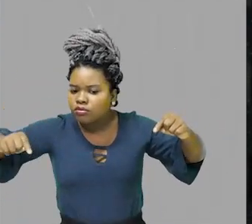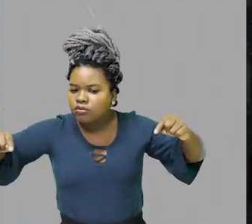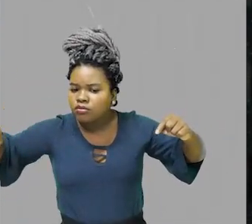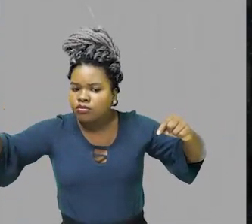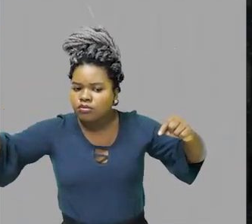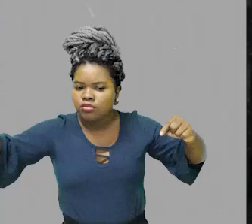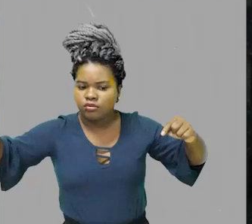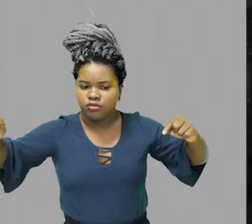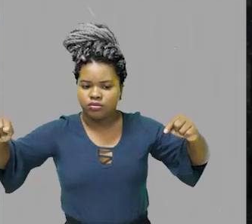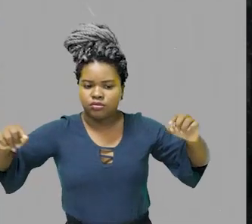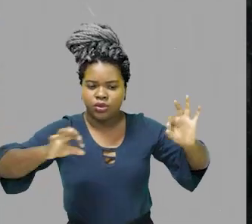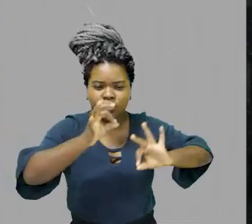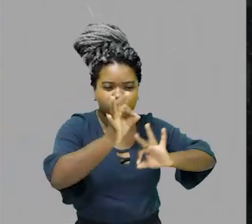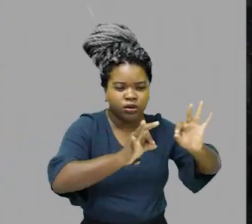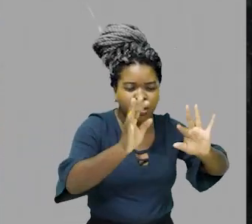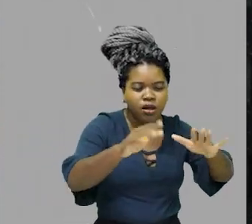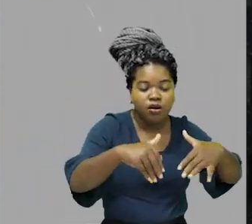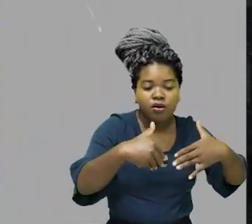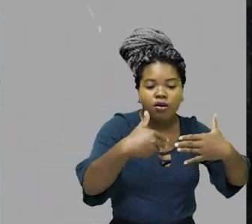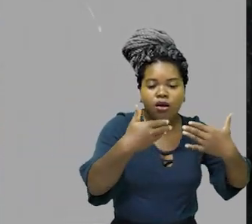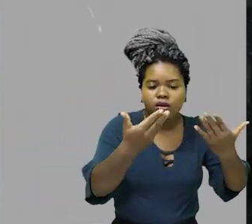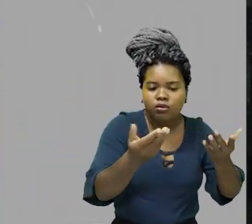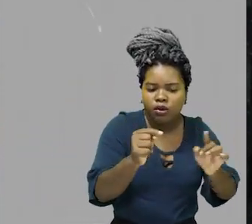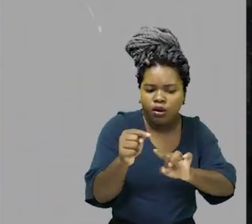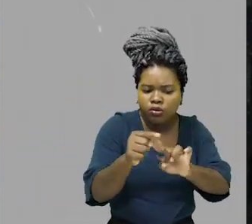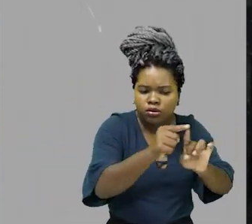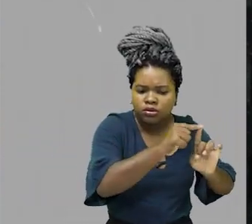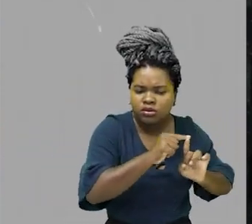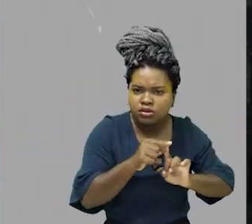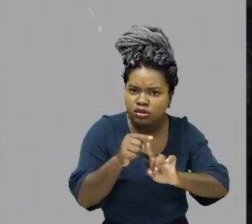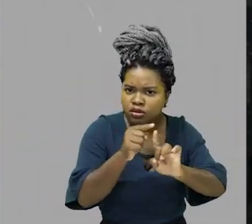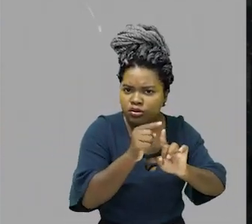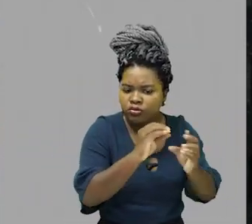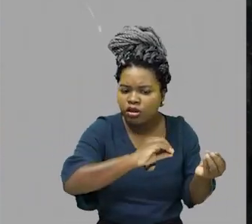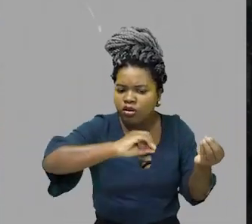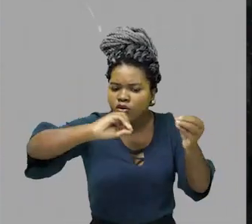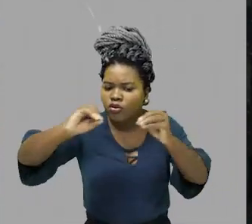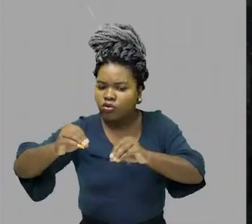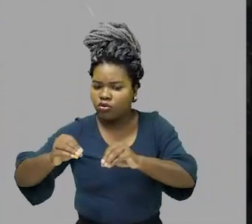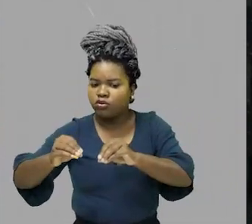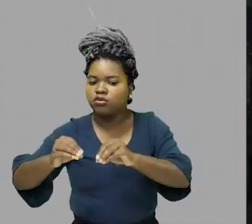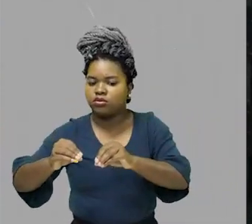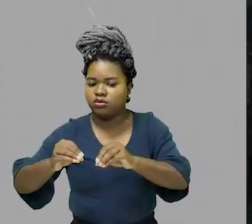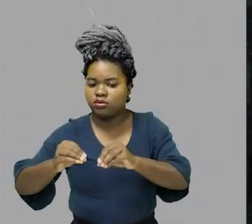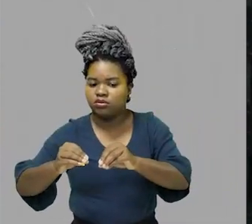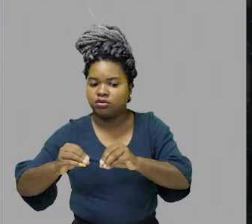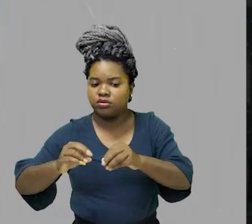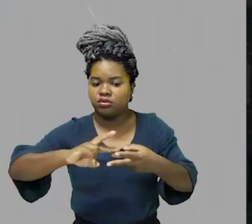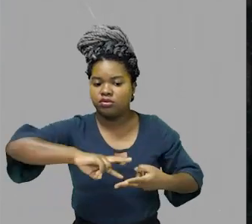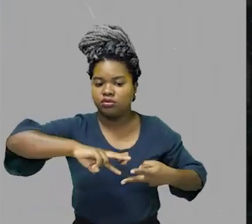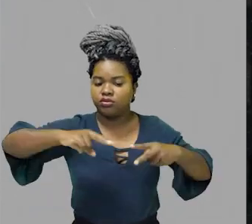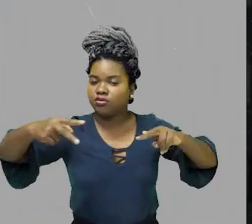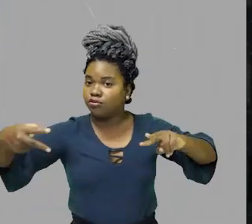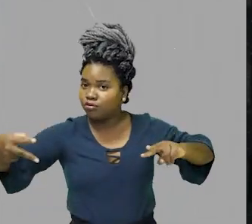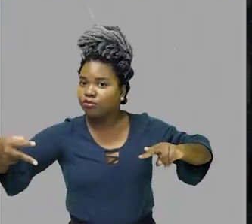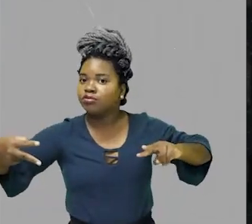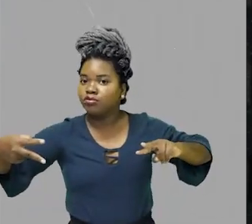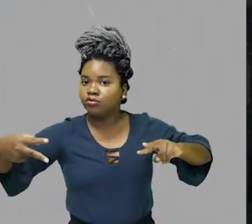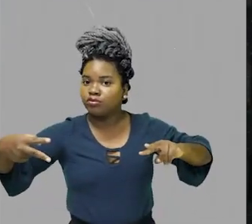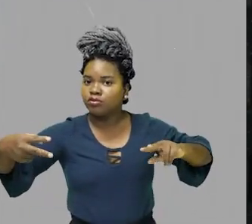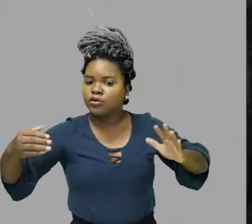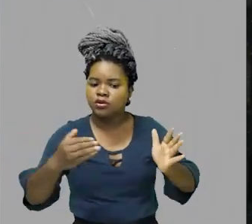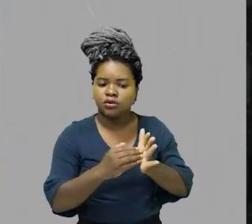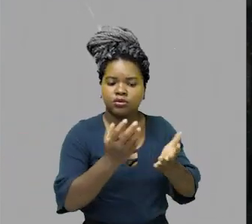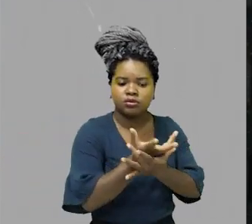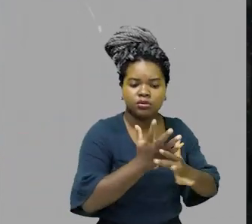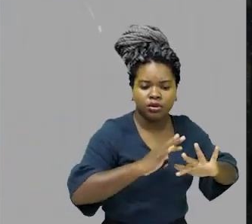orientar qual é a sequência de bases que vai estar presente na fita de RNA. Então, no final do processo,